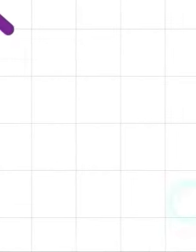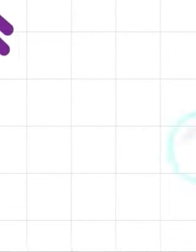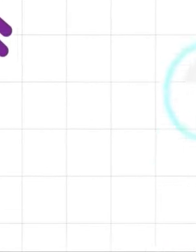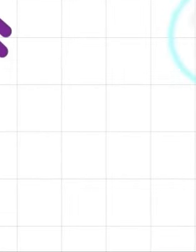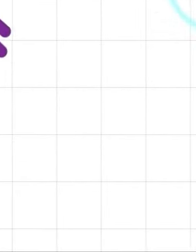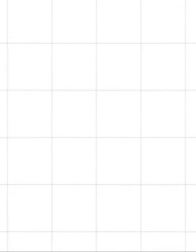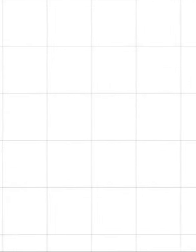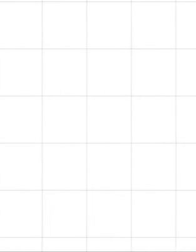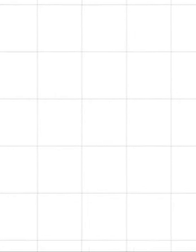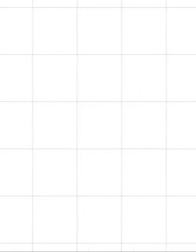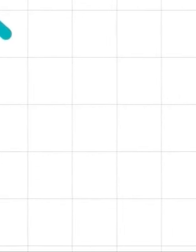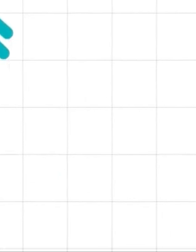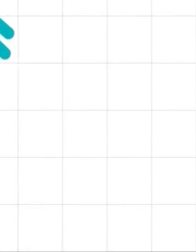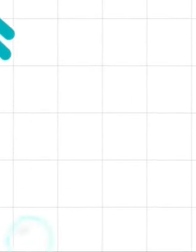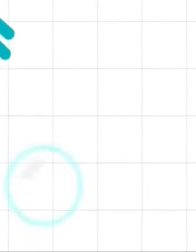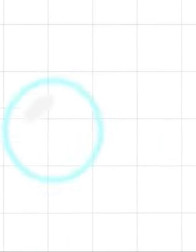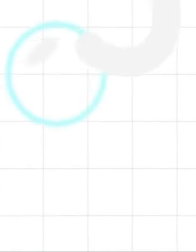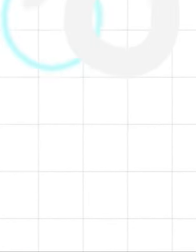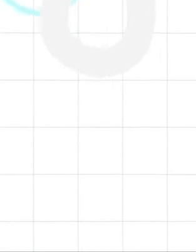C